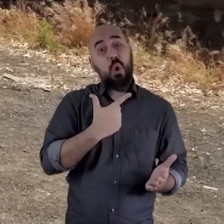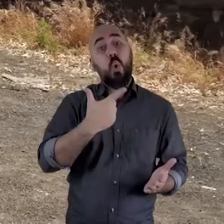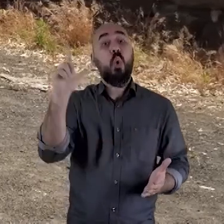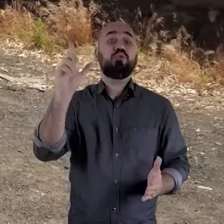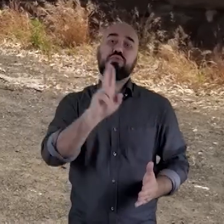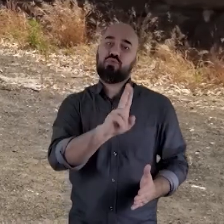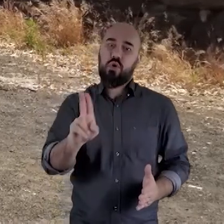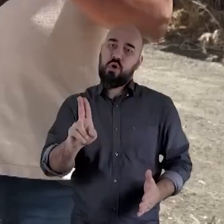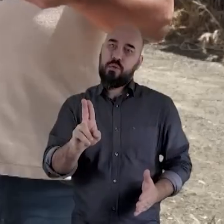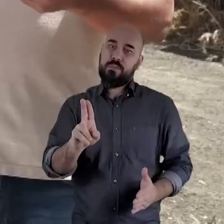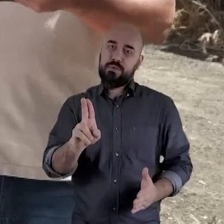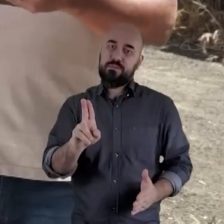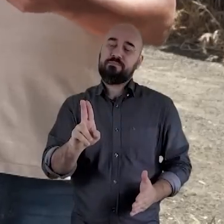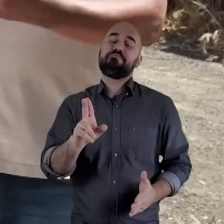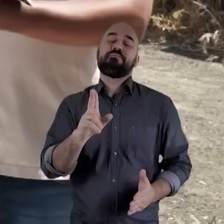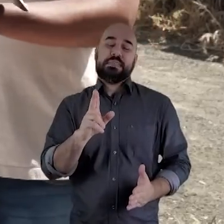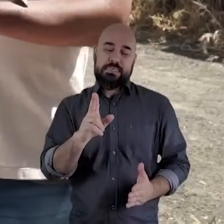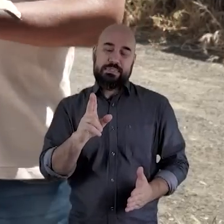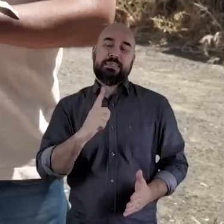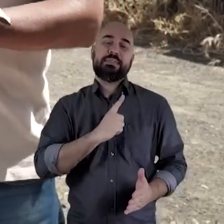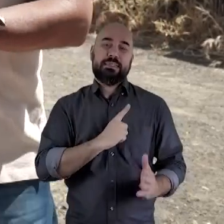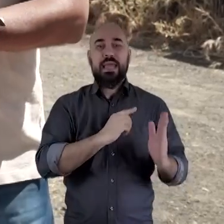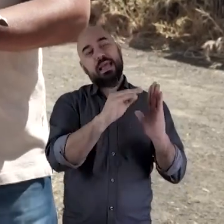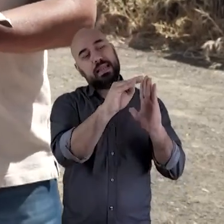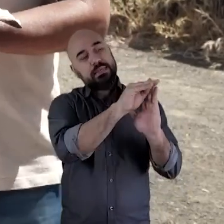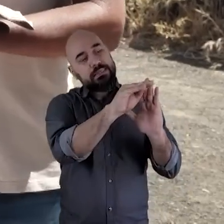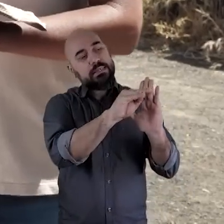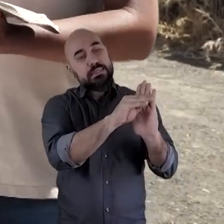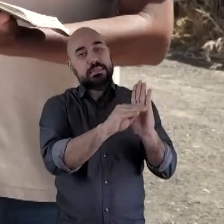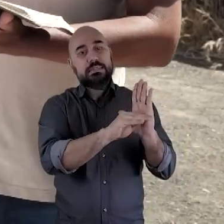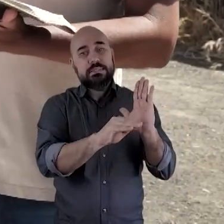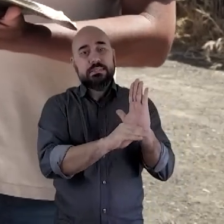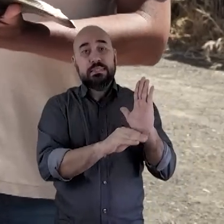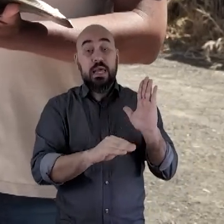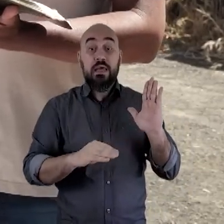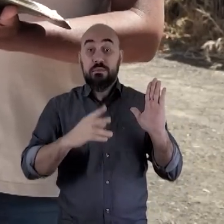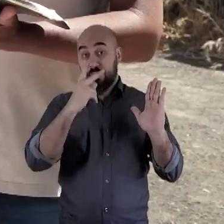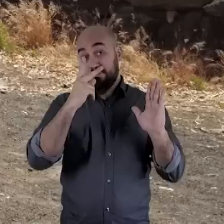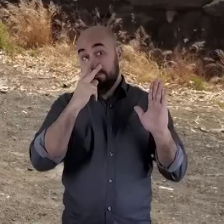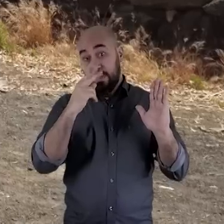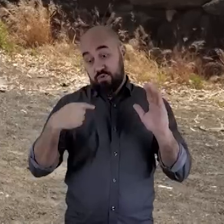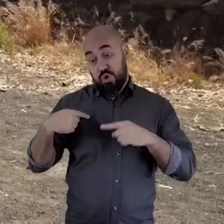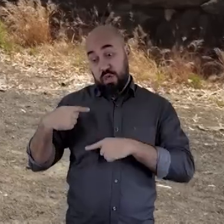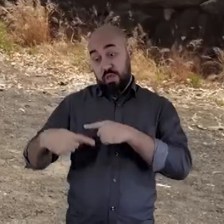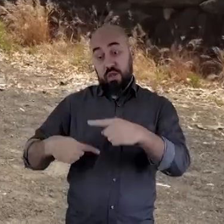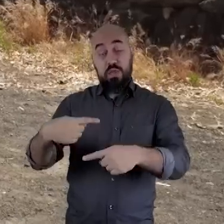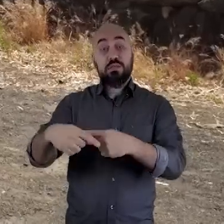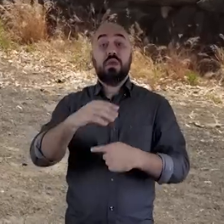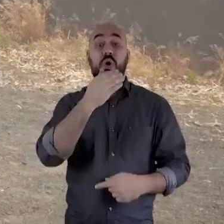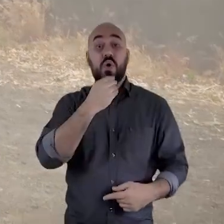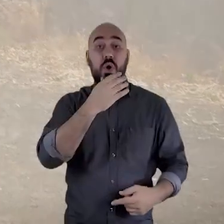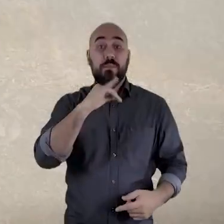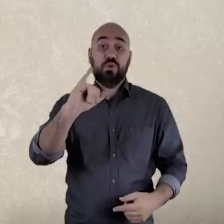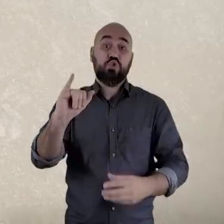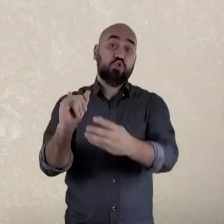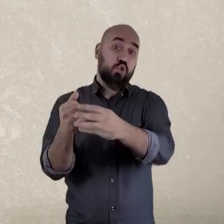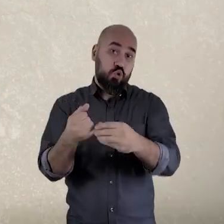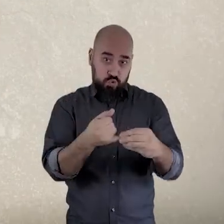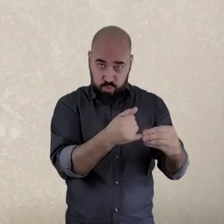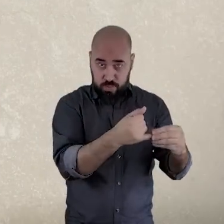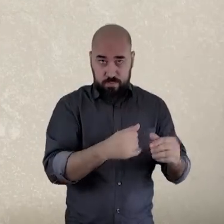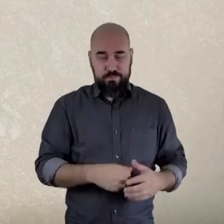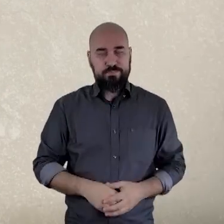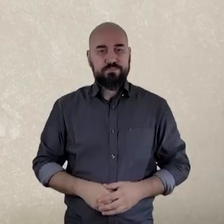aqui mencionada na lista das heranças dadas na época de Josué. Eu vou ler a passagem da Bíblia para você.